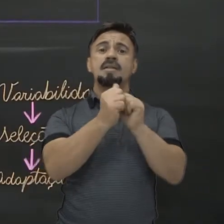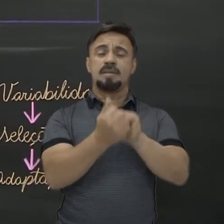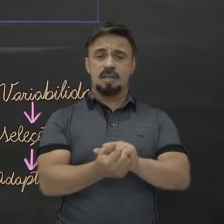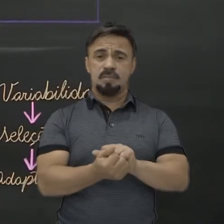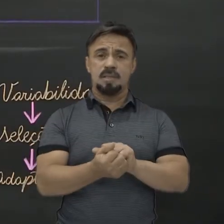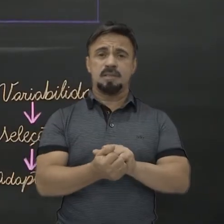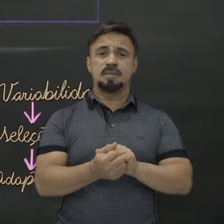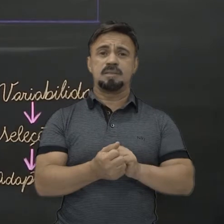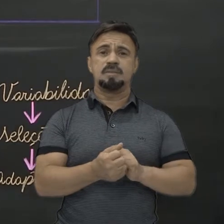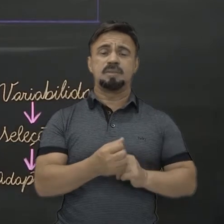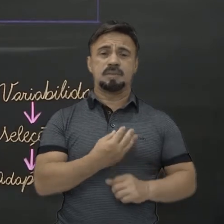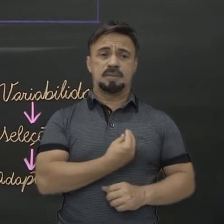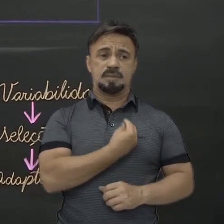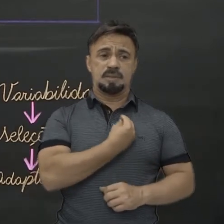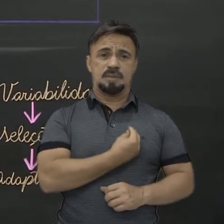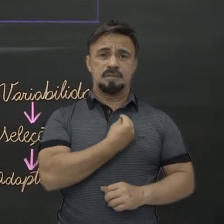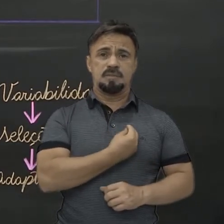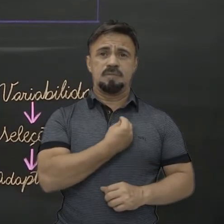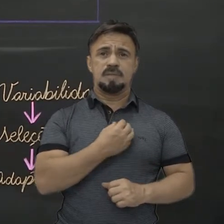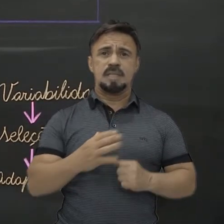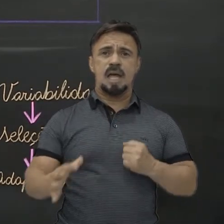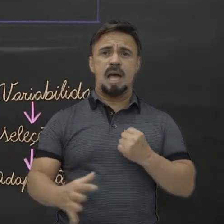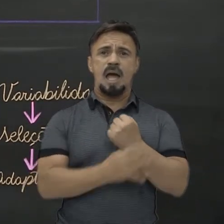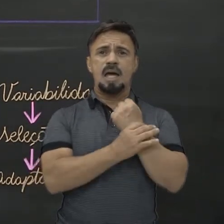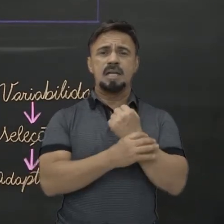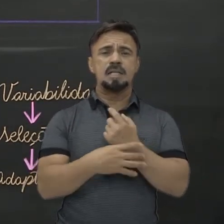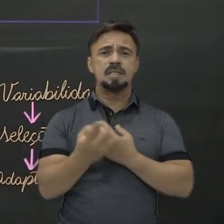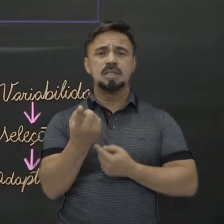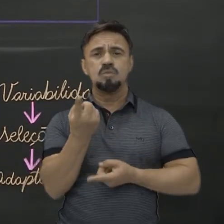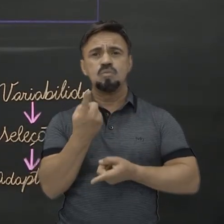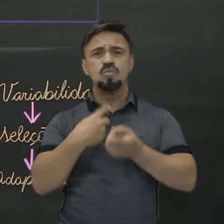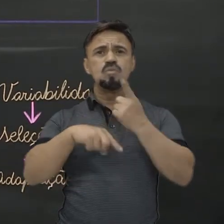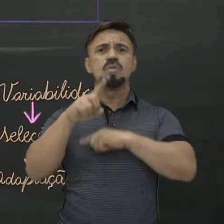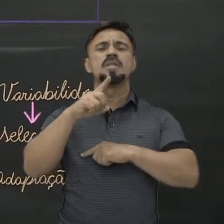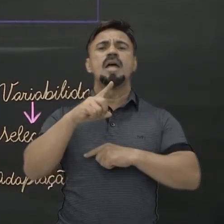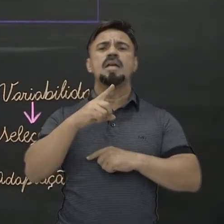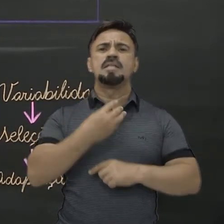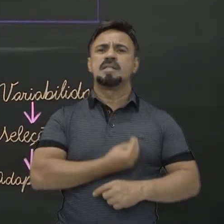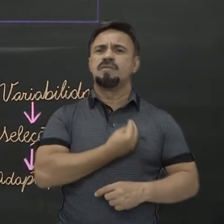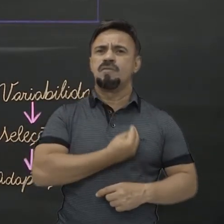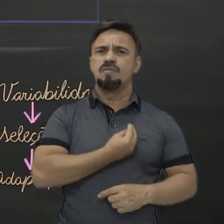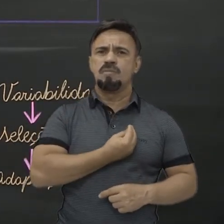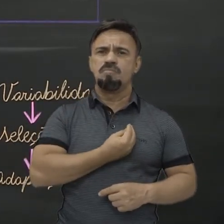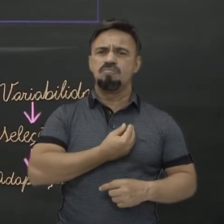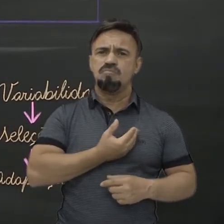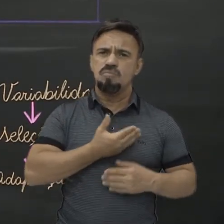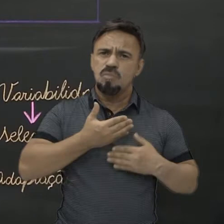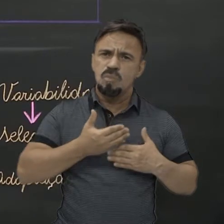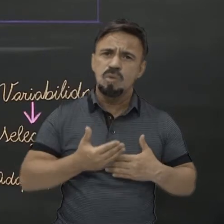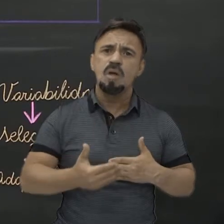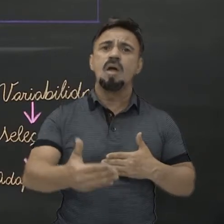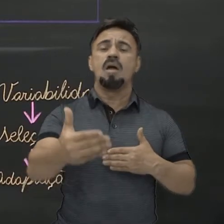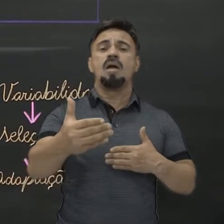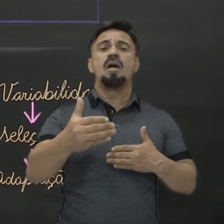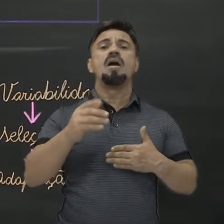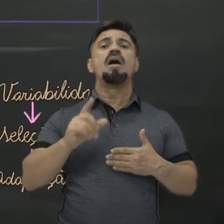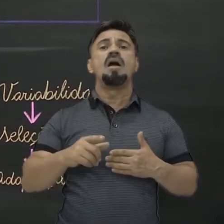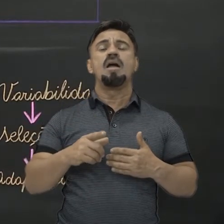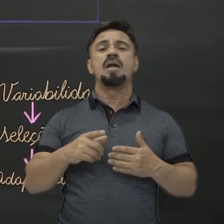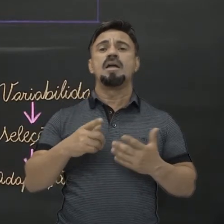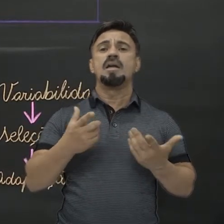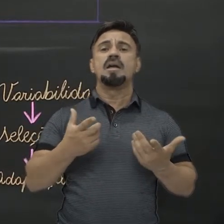esse ser vivo tem garante a ele maior sucesso de sobrevivência. O que a gente chama que é o conceito